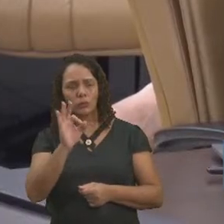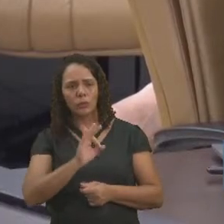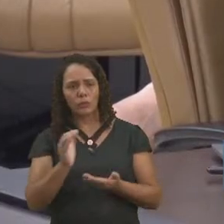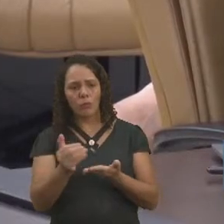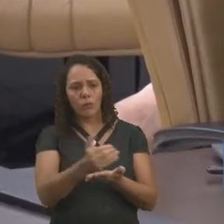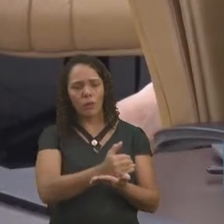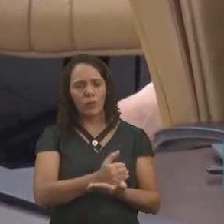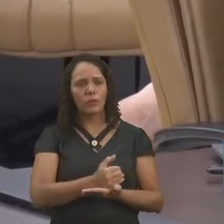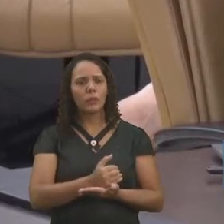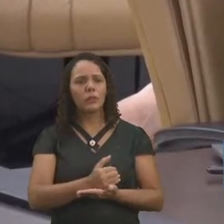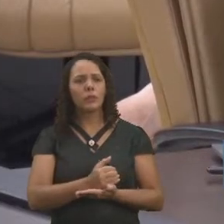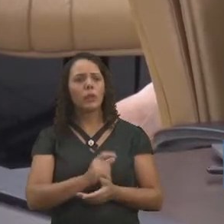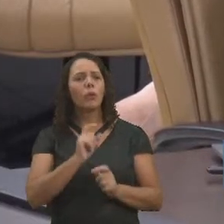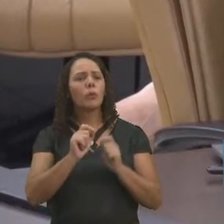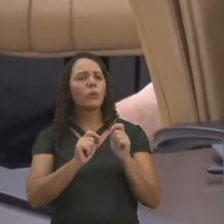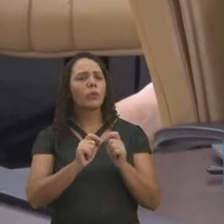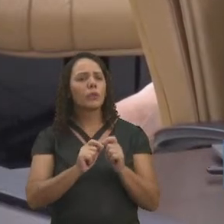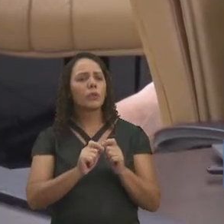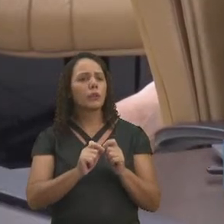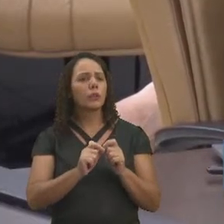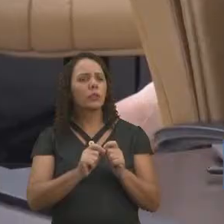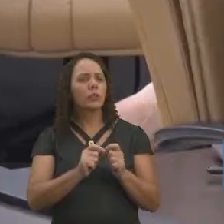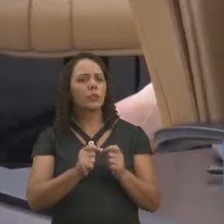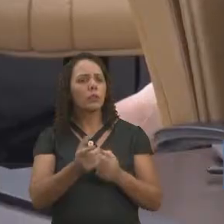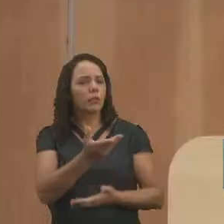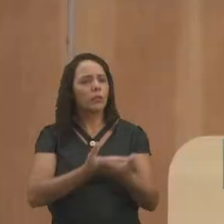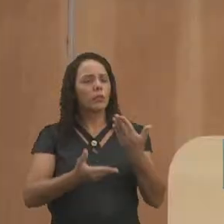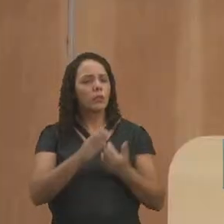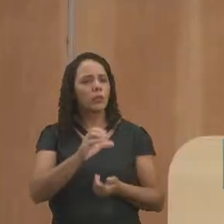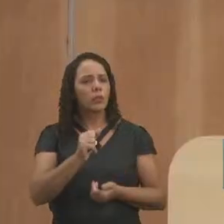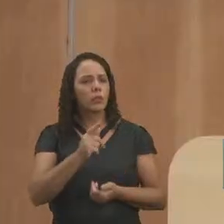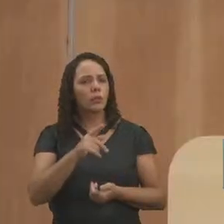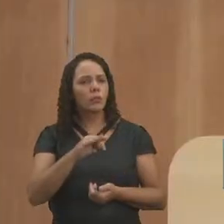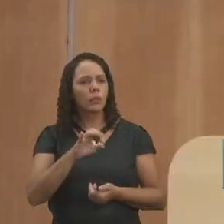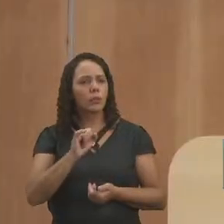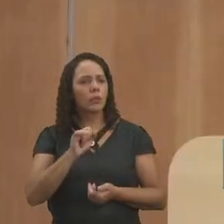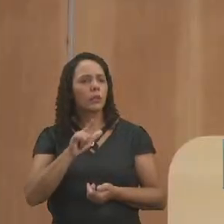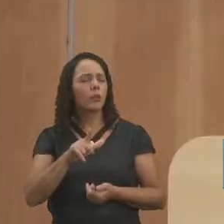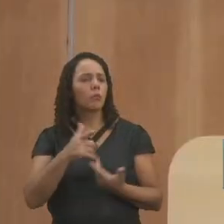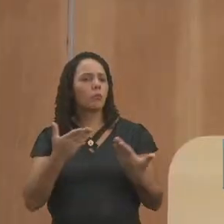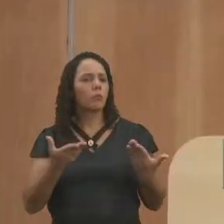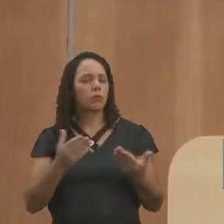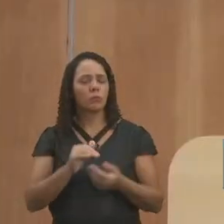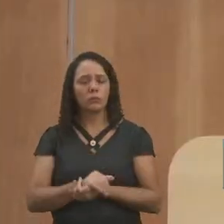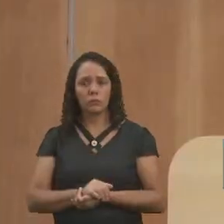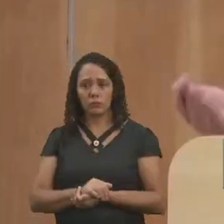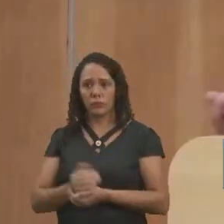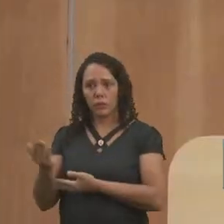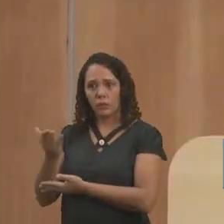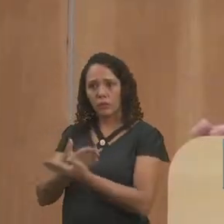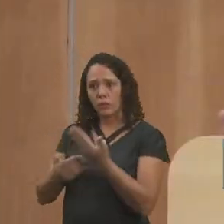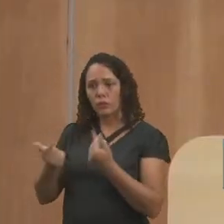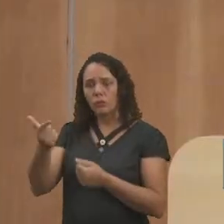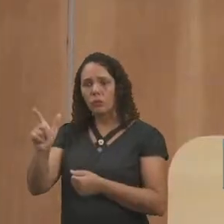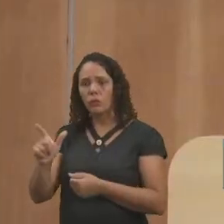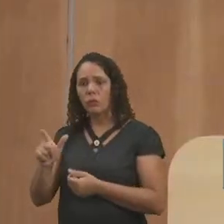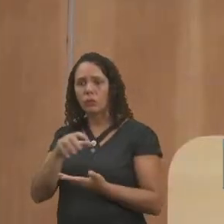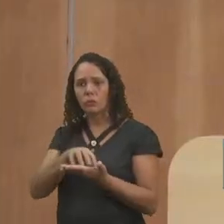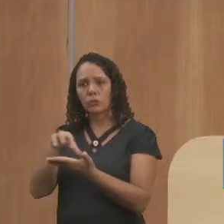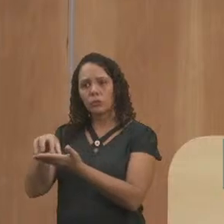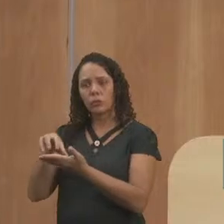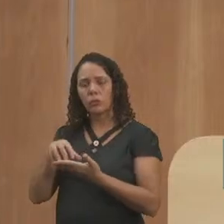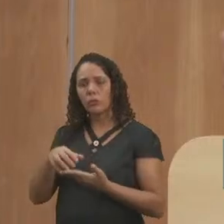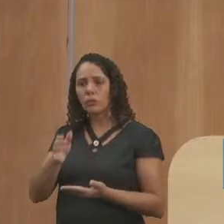O que exatamente seria uma transferência de capital? Você pode explicar para a gente? Olha, transferência de capital transferências vindas de outros entes, né? Por